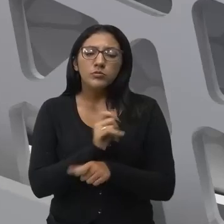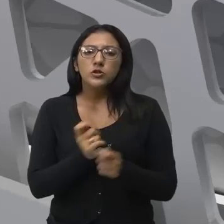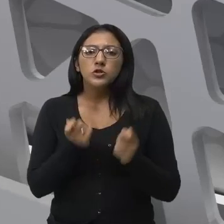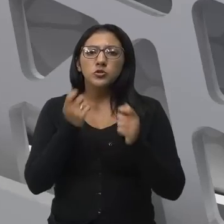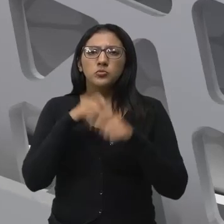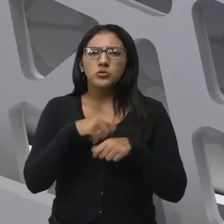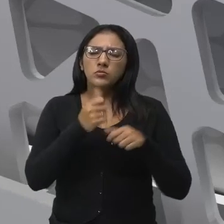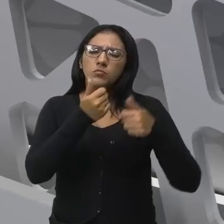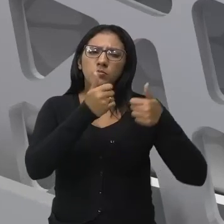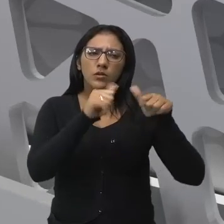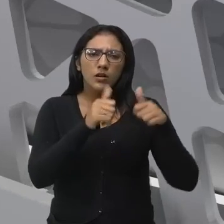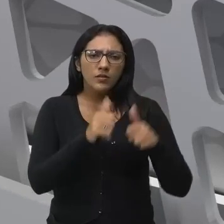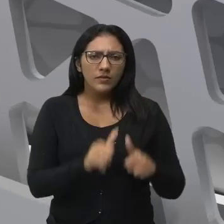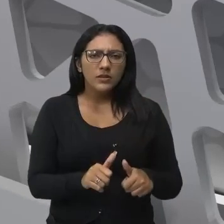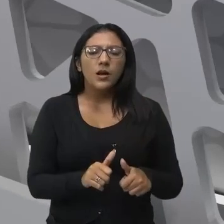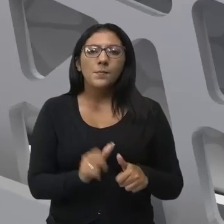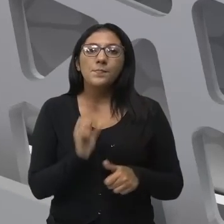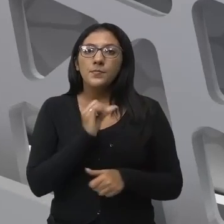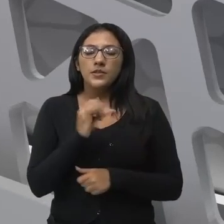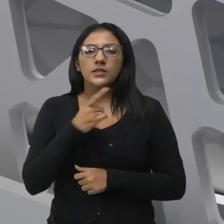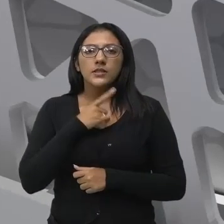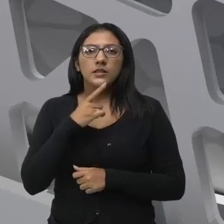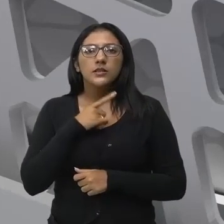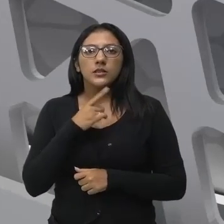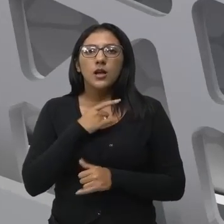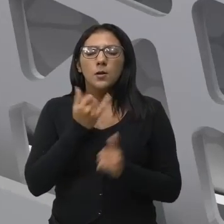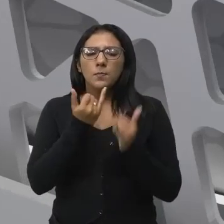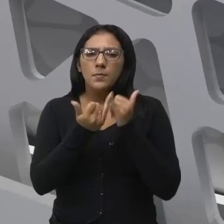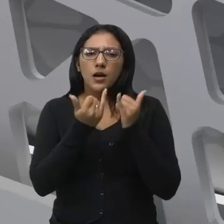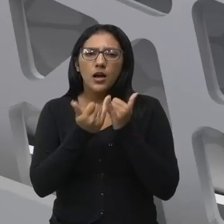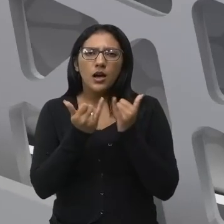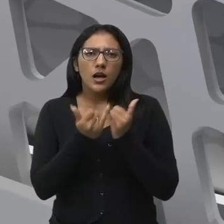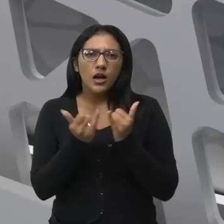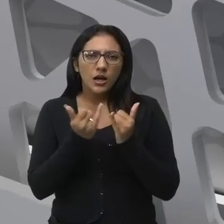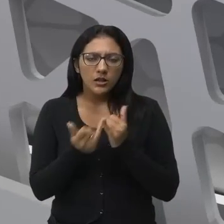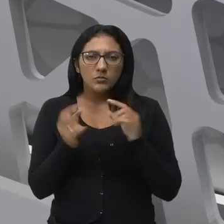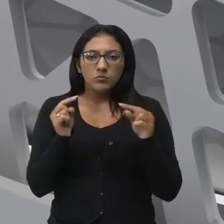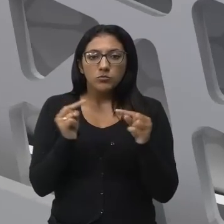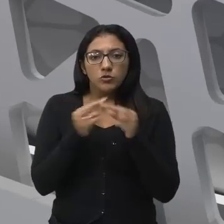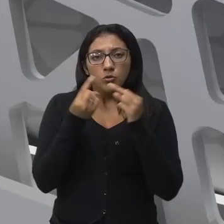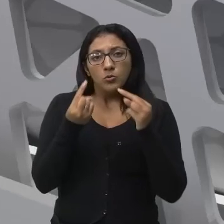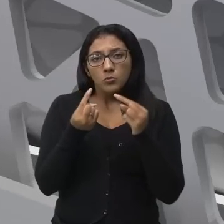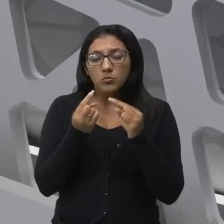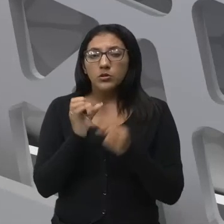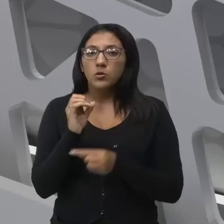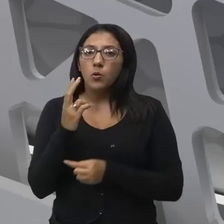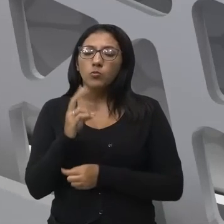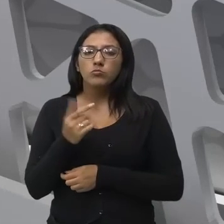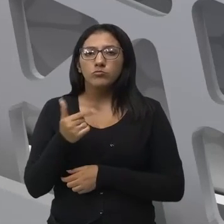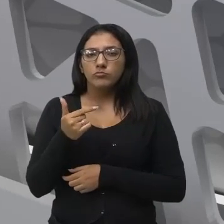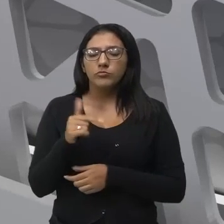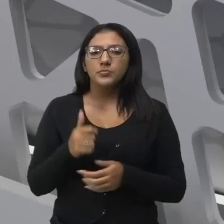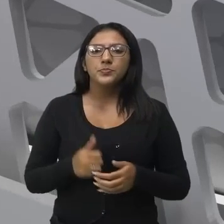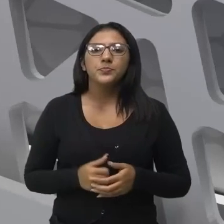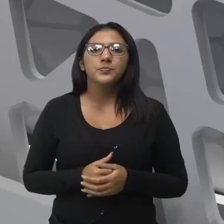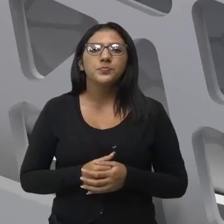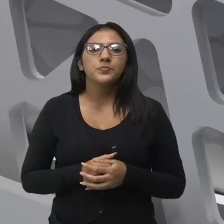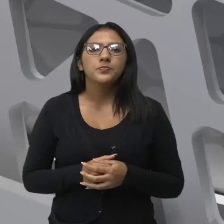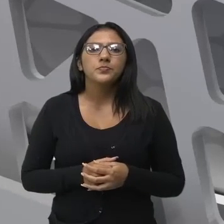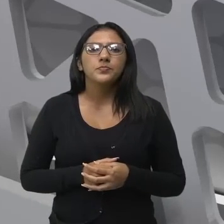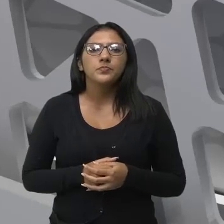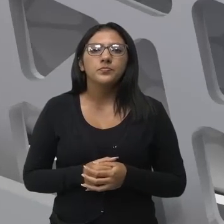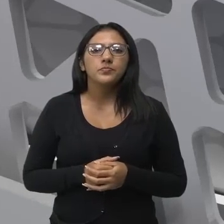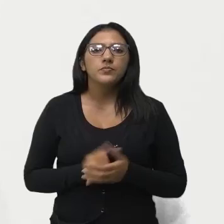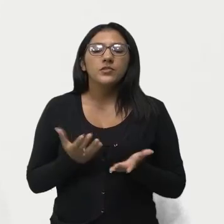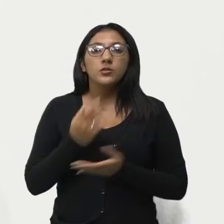uma averiguação, né? Se existe ali a proporção inversa nesses valores. Beleza? E para a